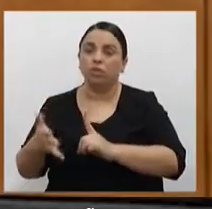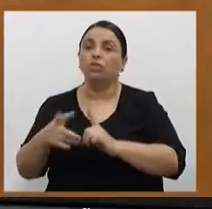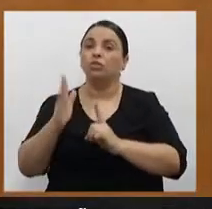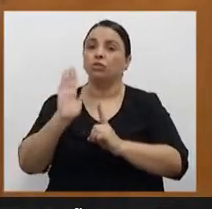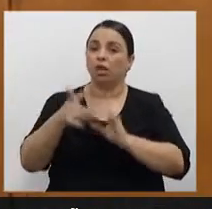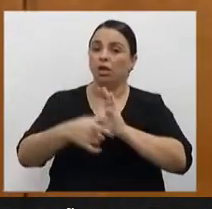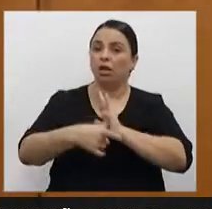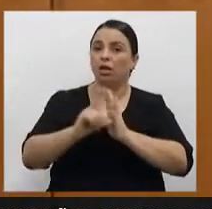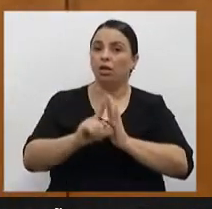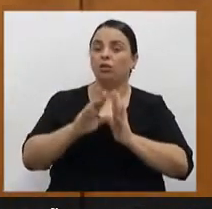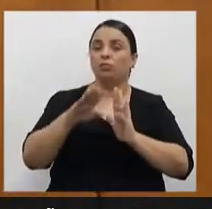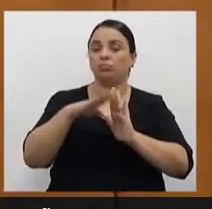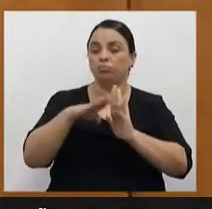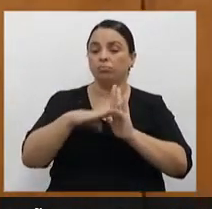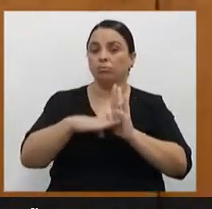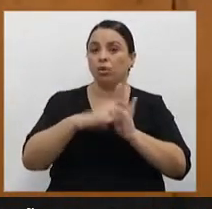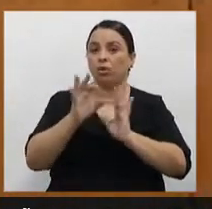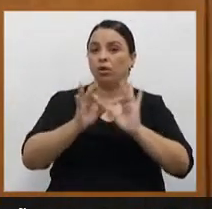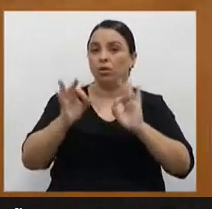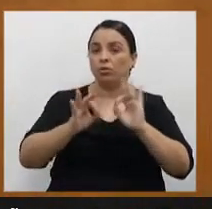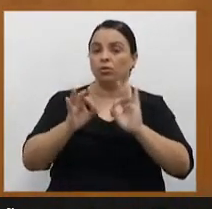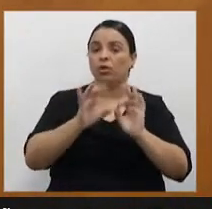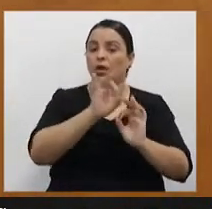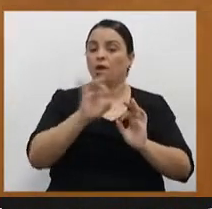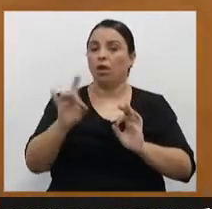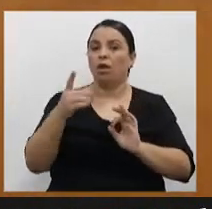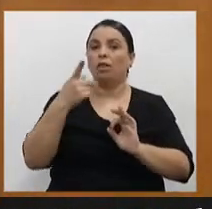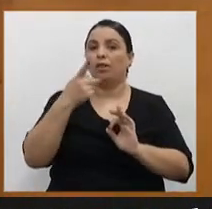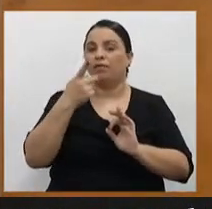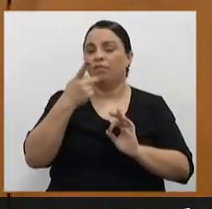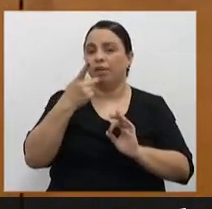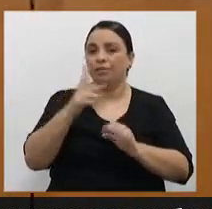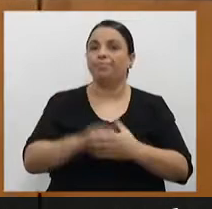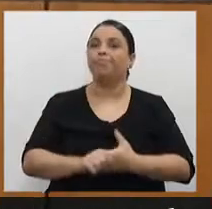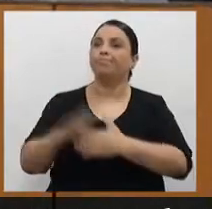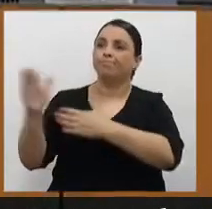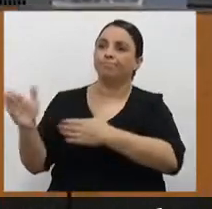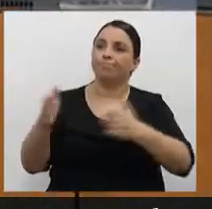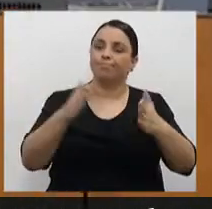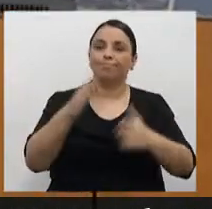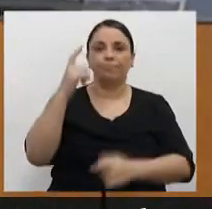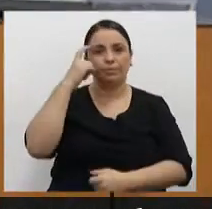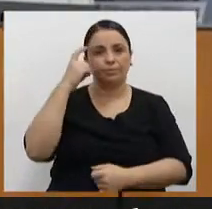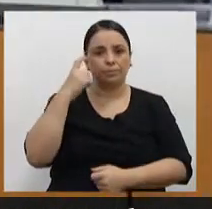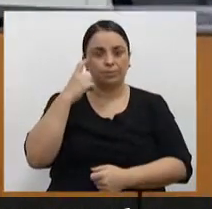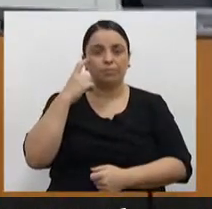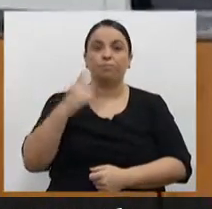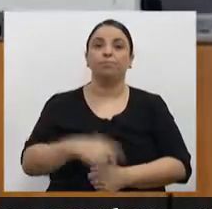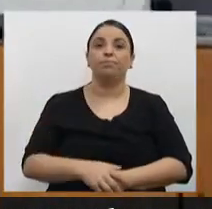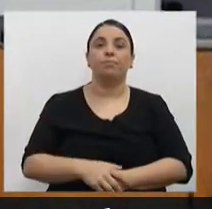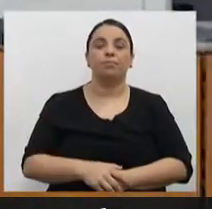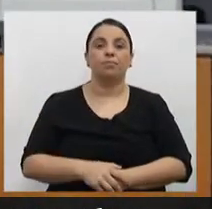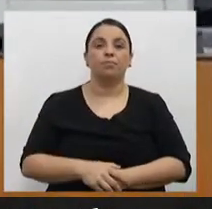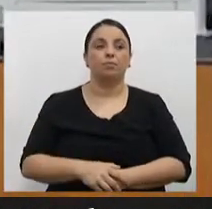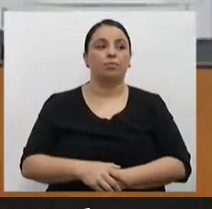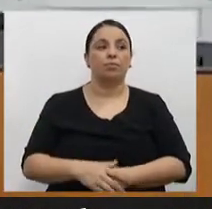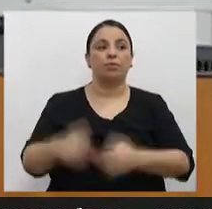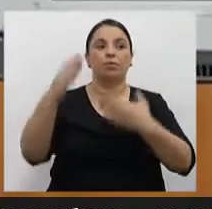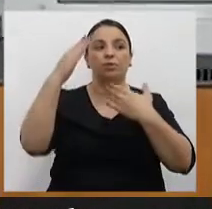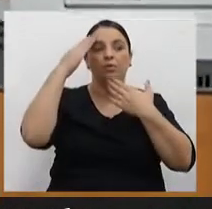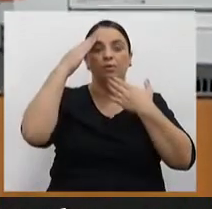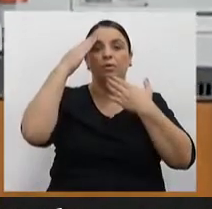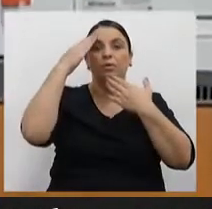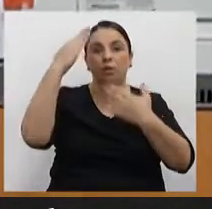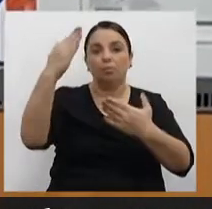pela nossa assessoria da Assembleia aqui de Minas Gerais. A palavra é sua, deputado. Muito obrigado, deputado Wendel,